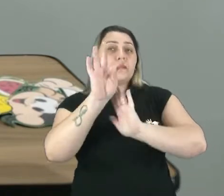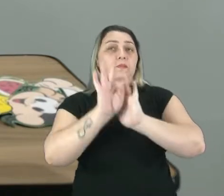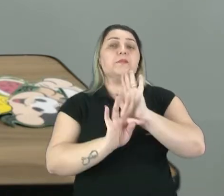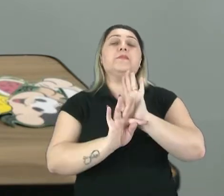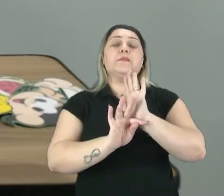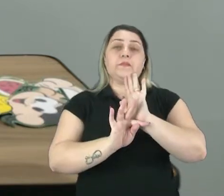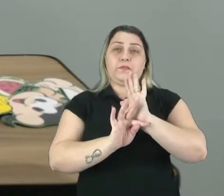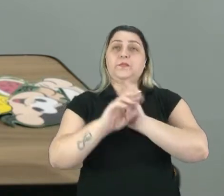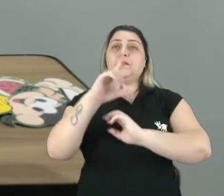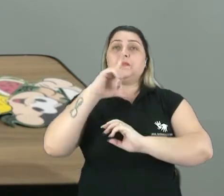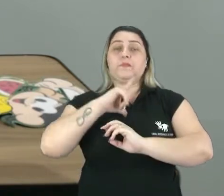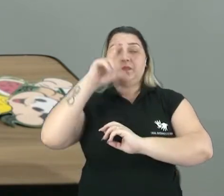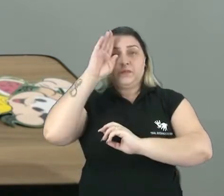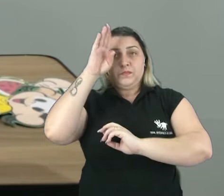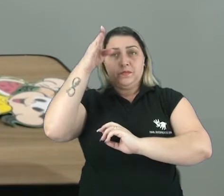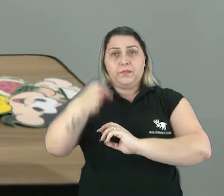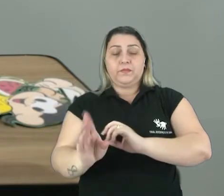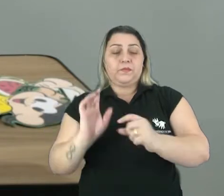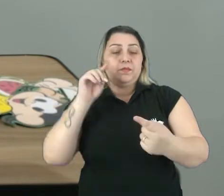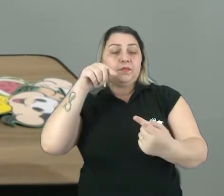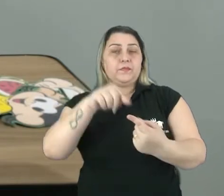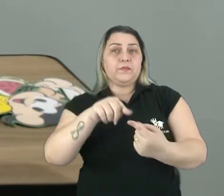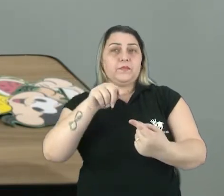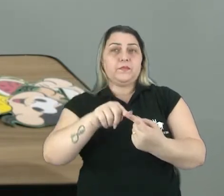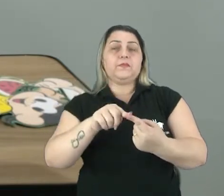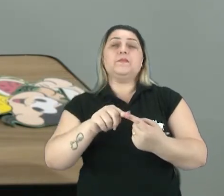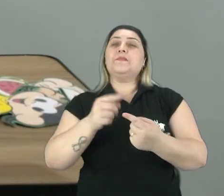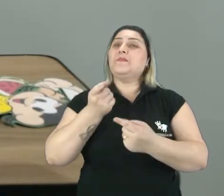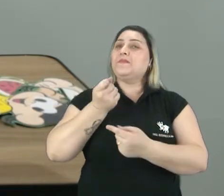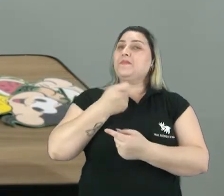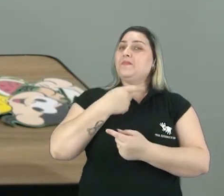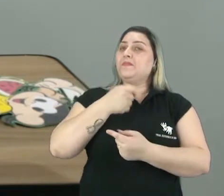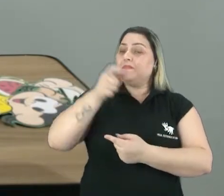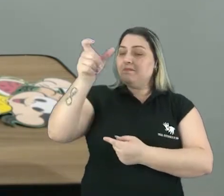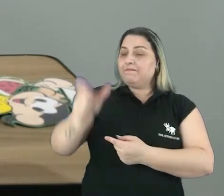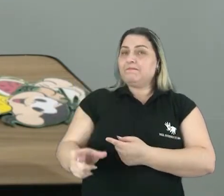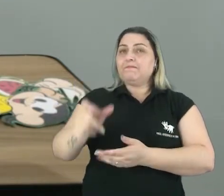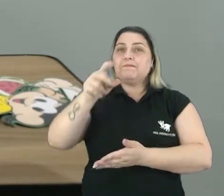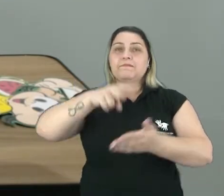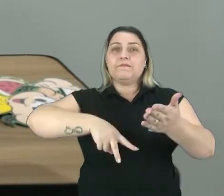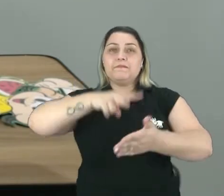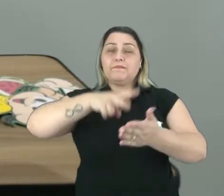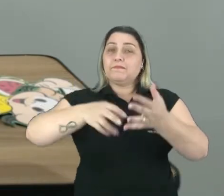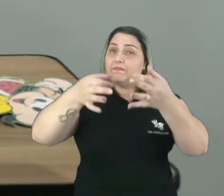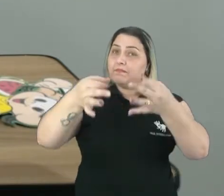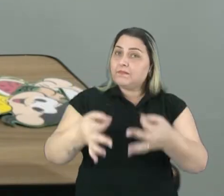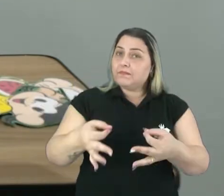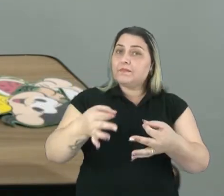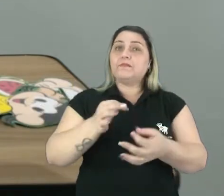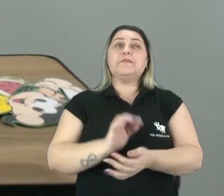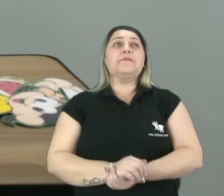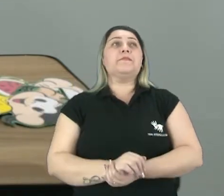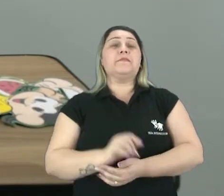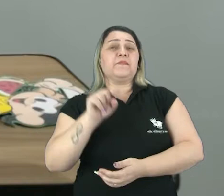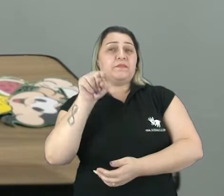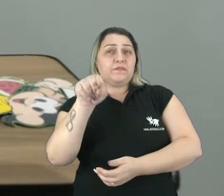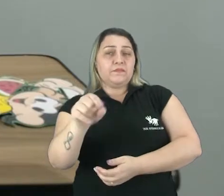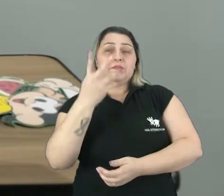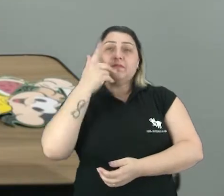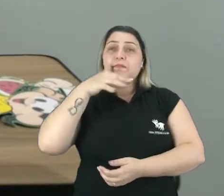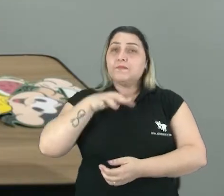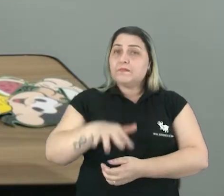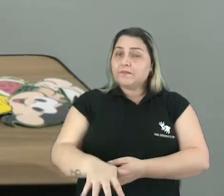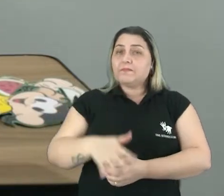de texto e ele tem a principal finalidade que é divertir o leitor. Certo?